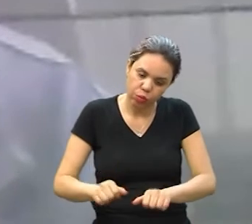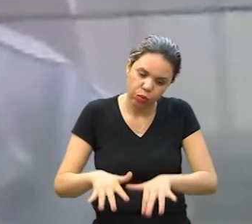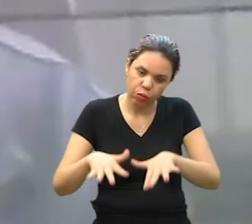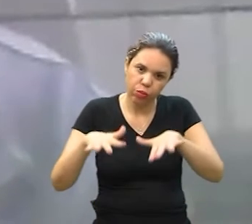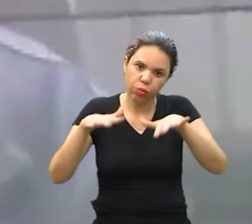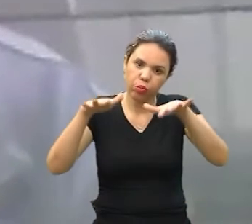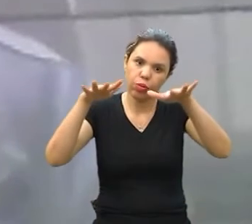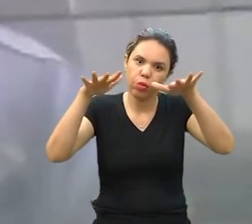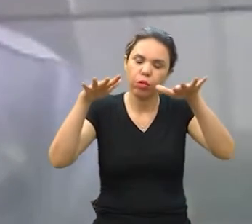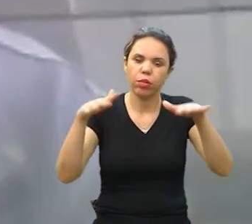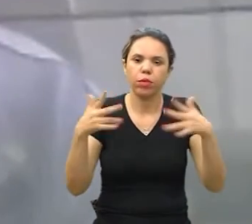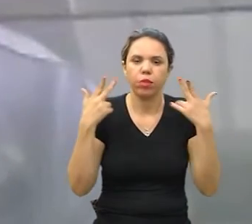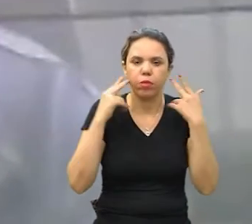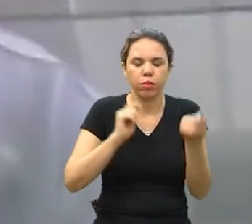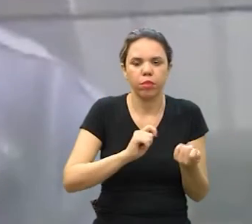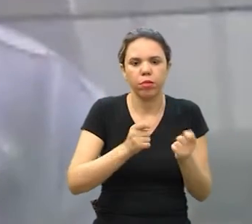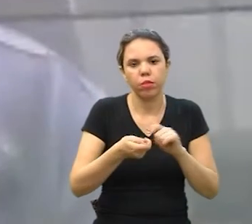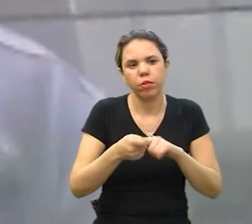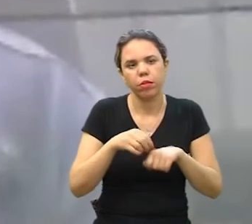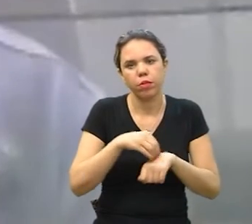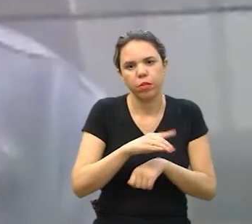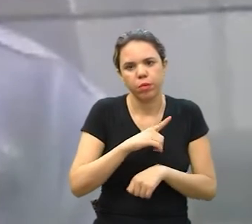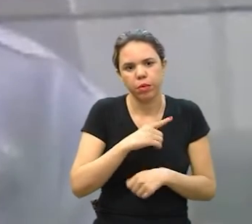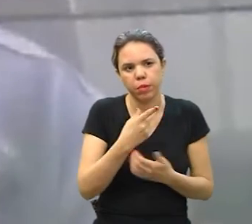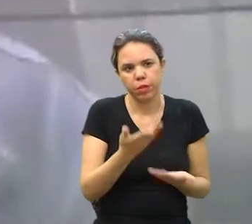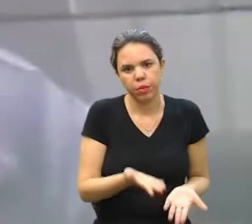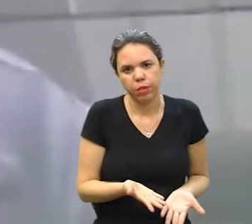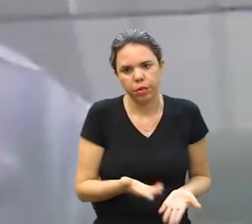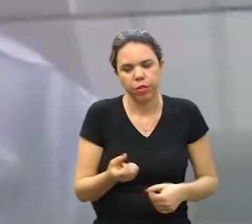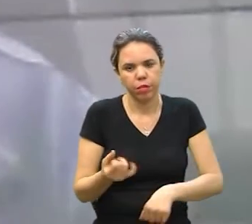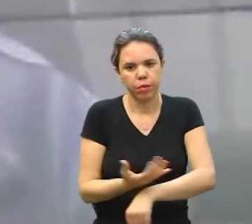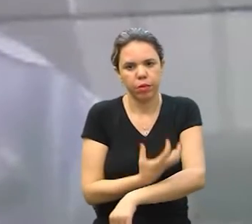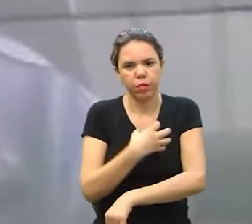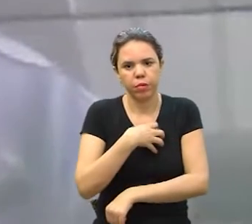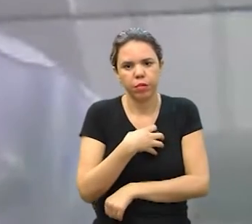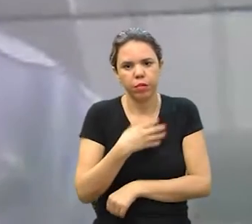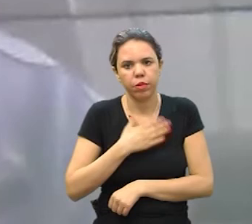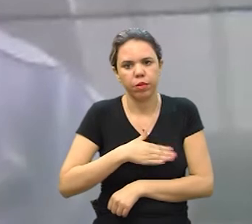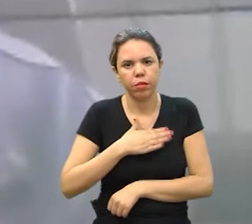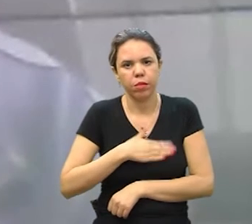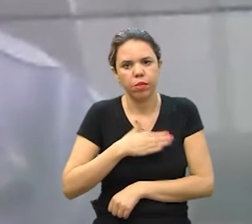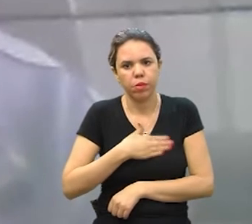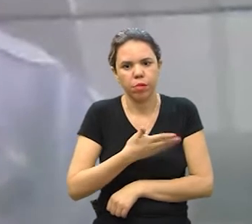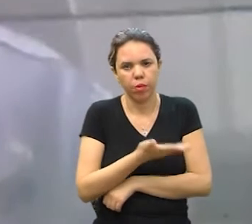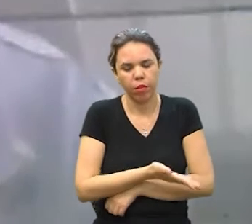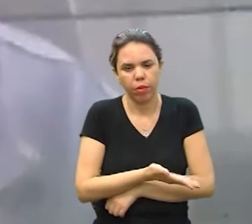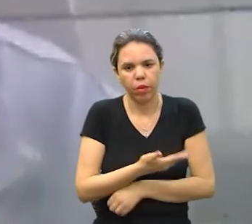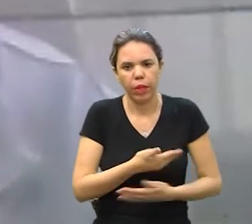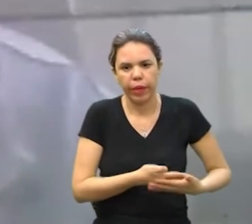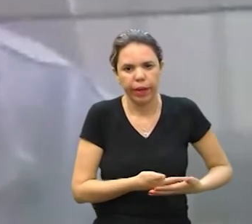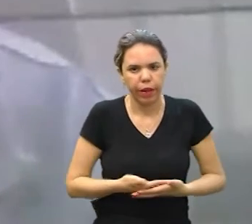um crescimento adequado e para que ele tenha um emocional tranquilo,